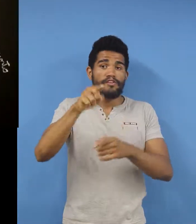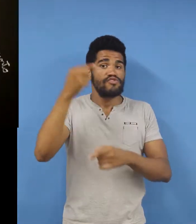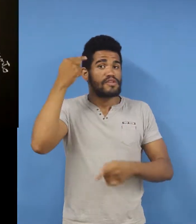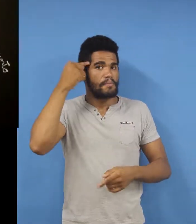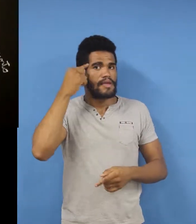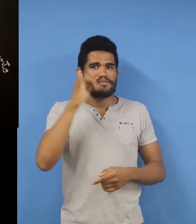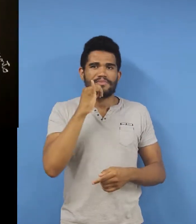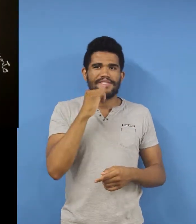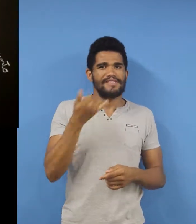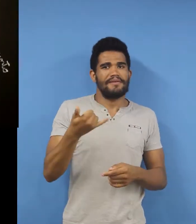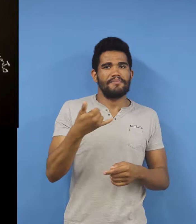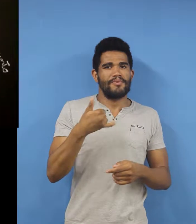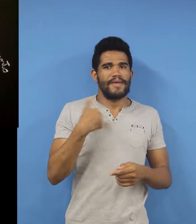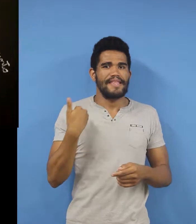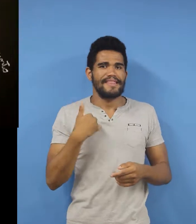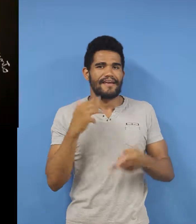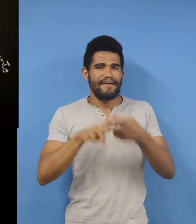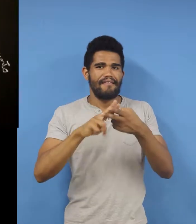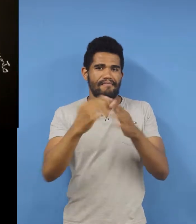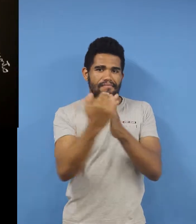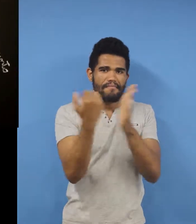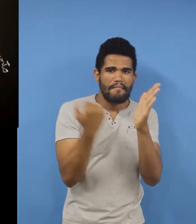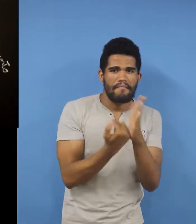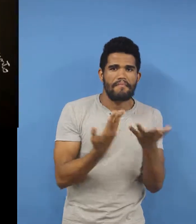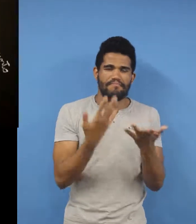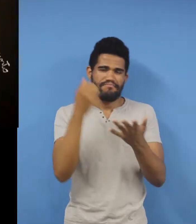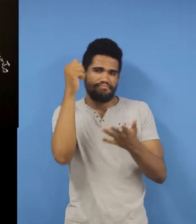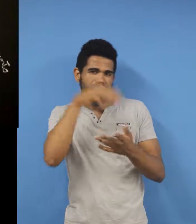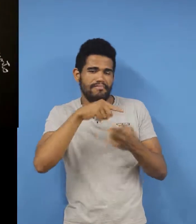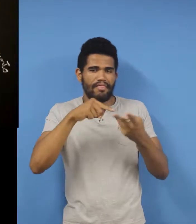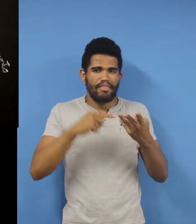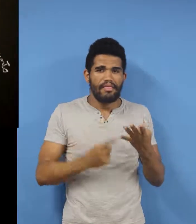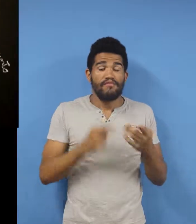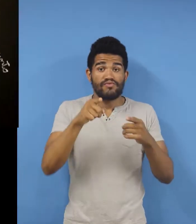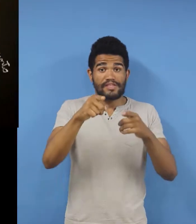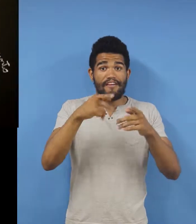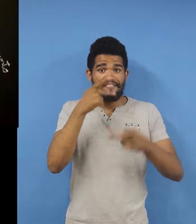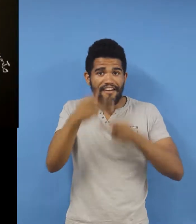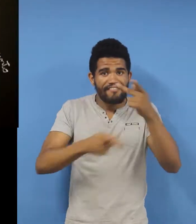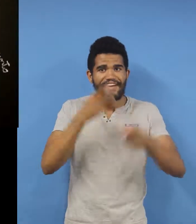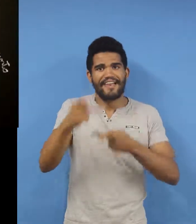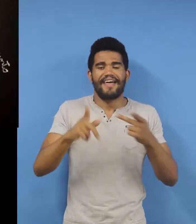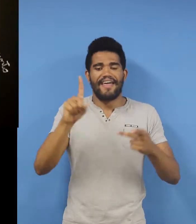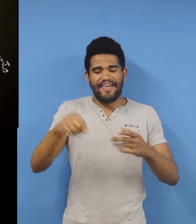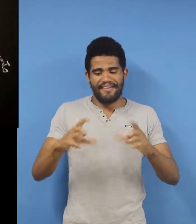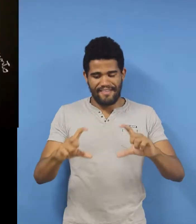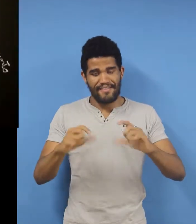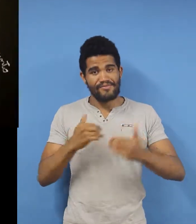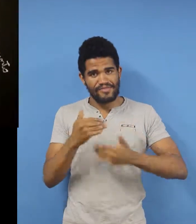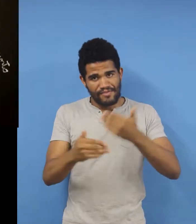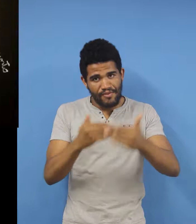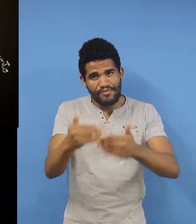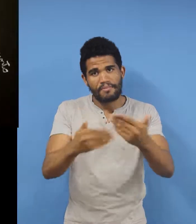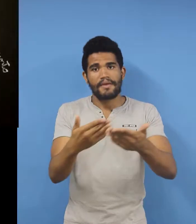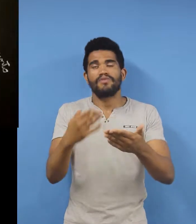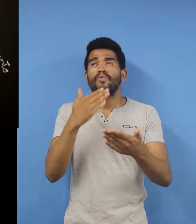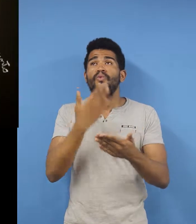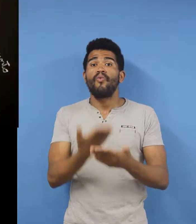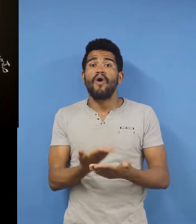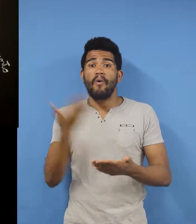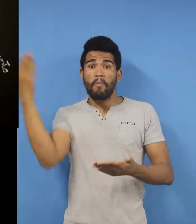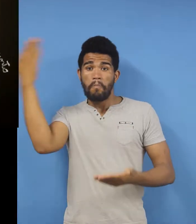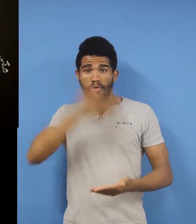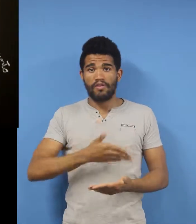aquele assunto, certo? Lembra que eu falei no início do vídeo? O que é que você pensa sobre maioridade penal? O que é que você pensa sobre maus tratos? Vai